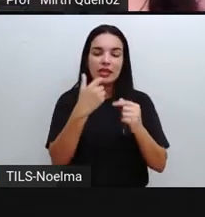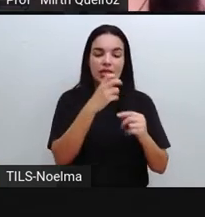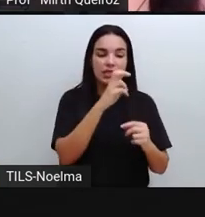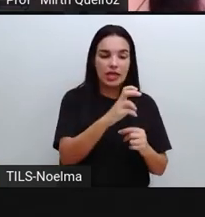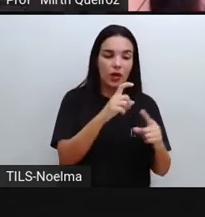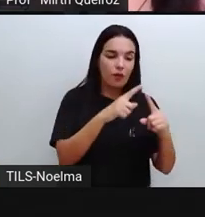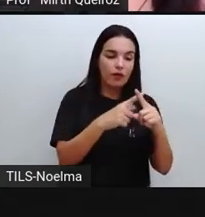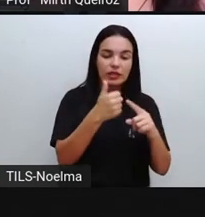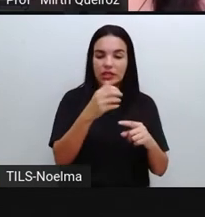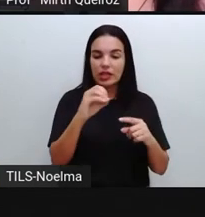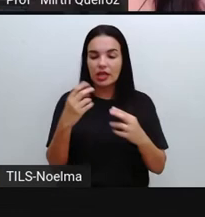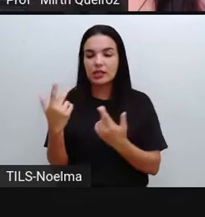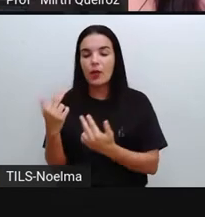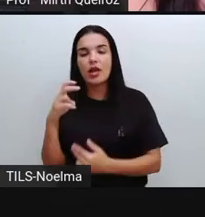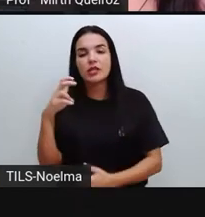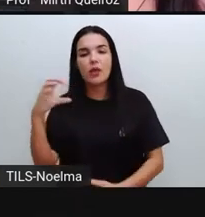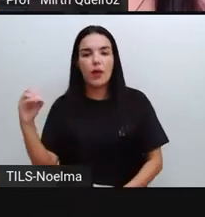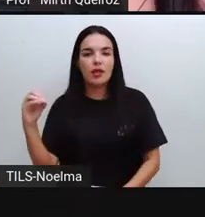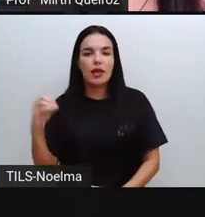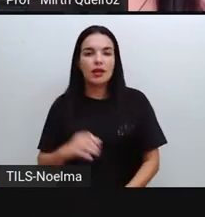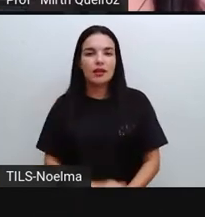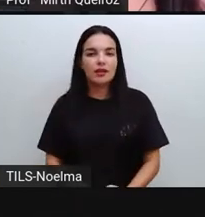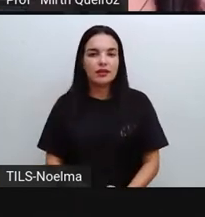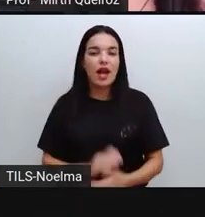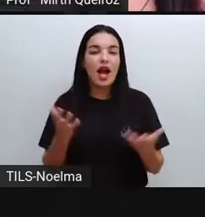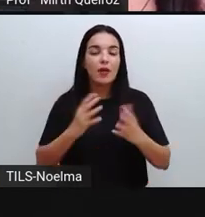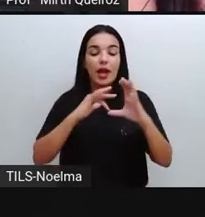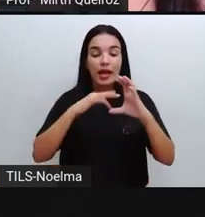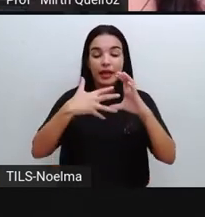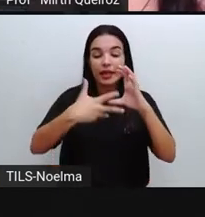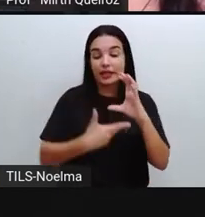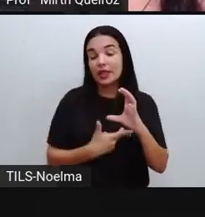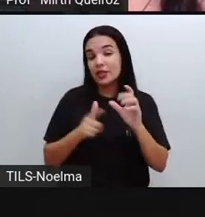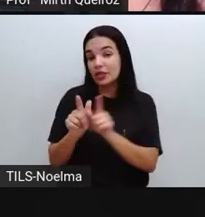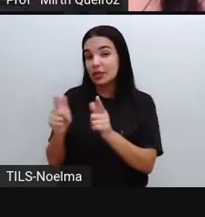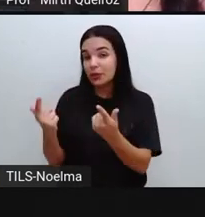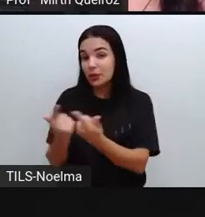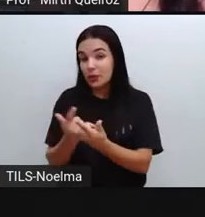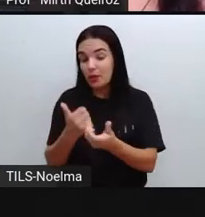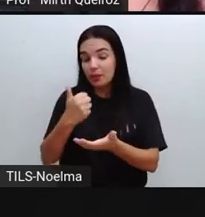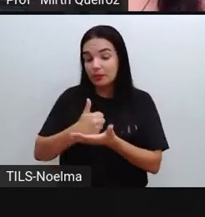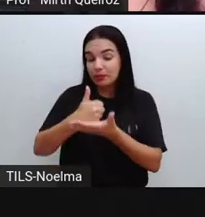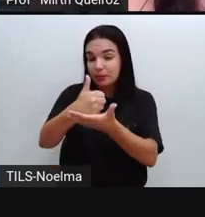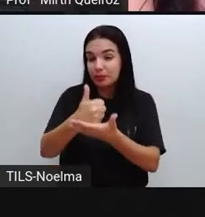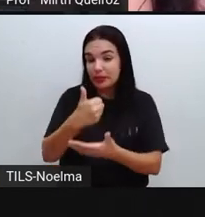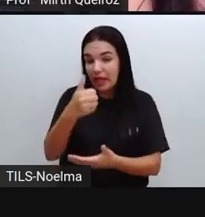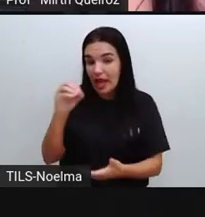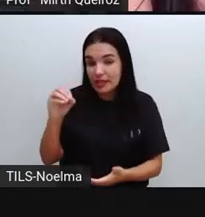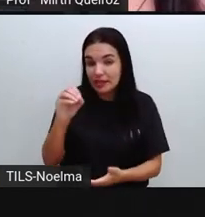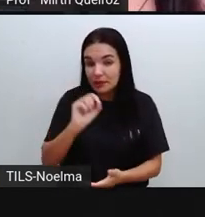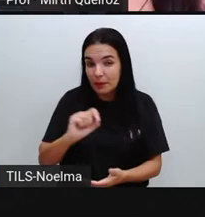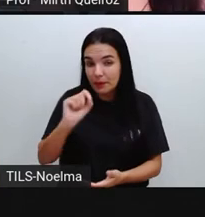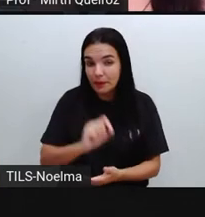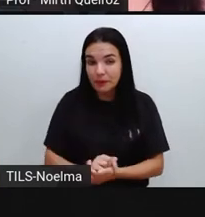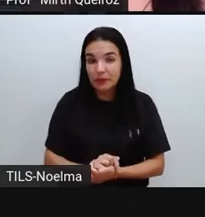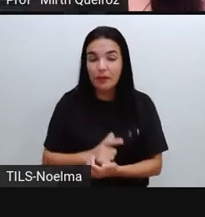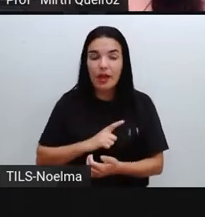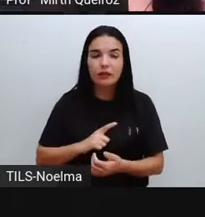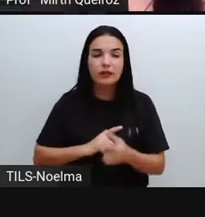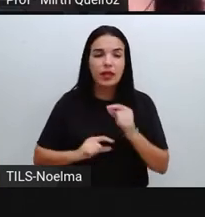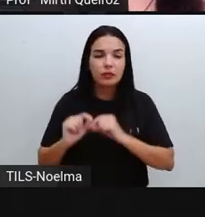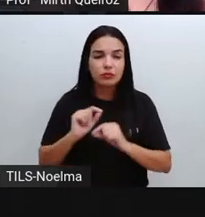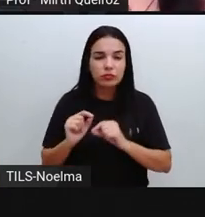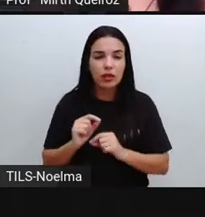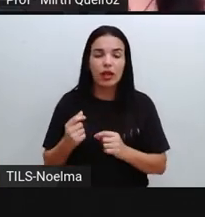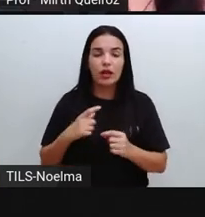50 e quais são as características do sistema de numeração decimal vamos usar o sistema de numeração